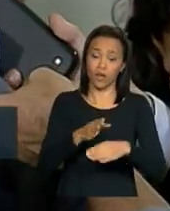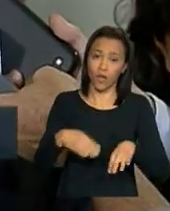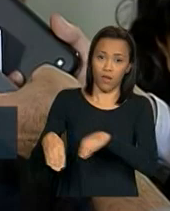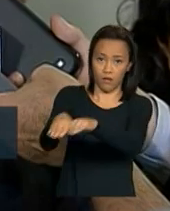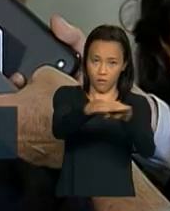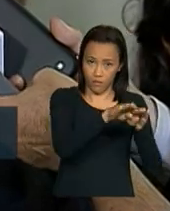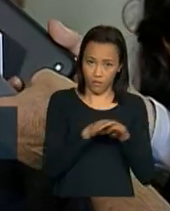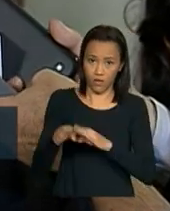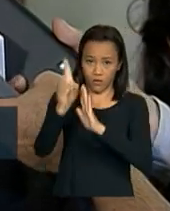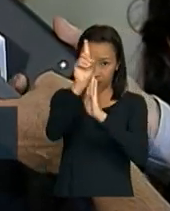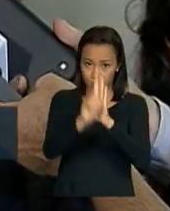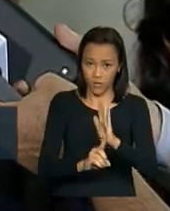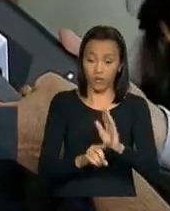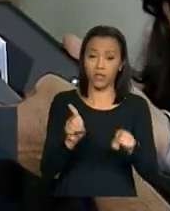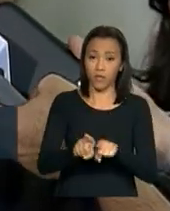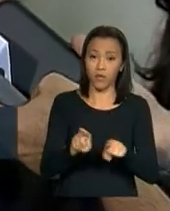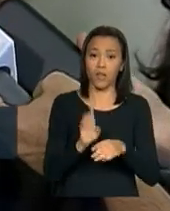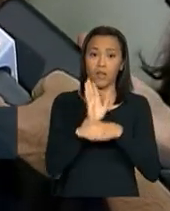a serviço do Brasil.